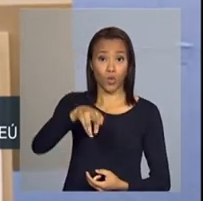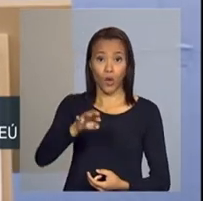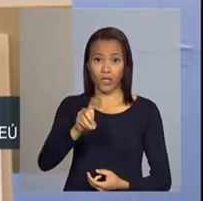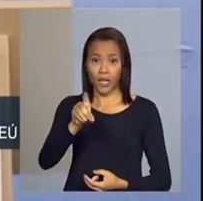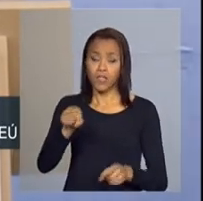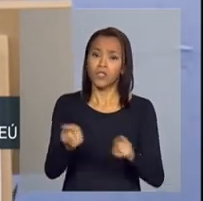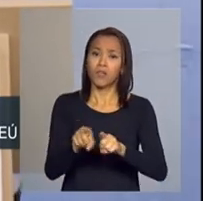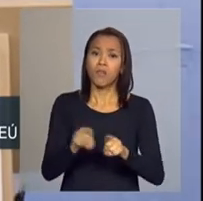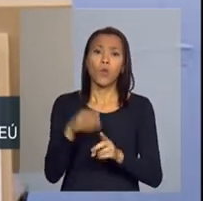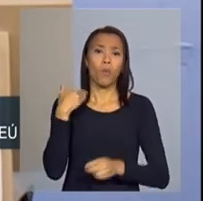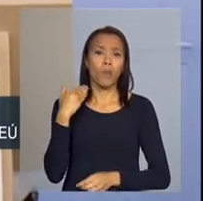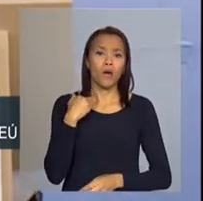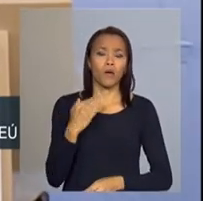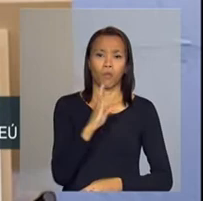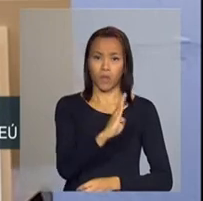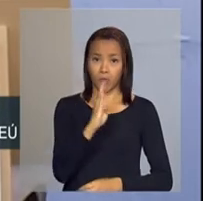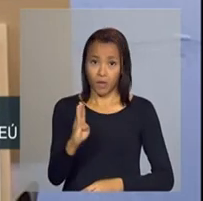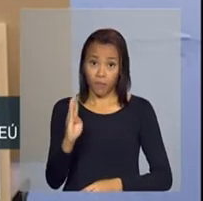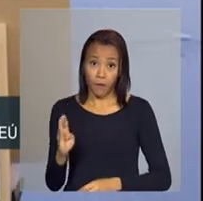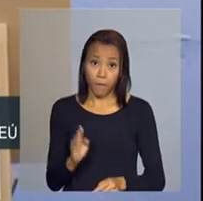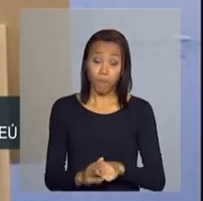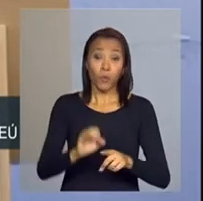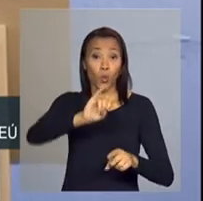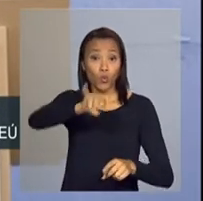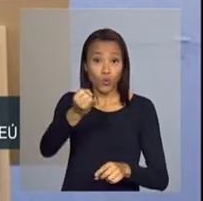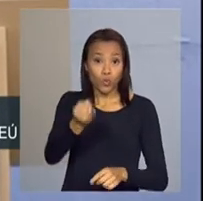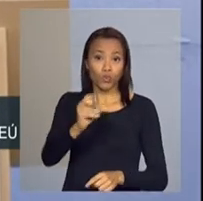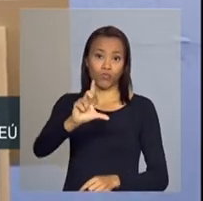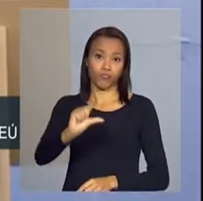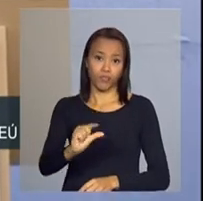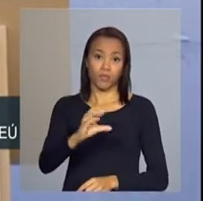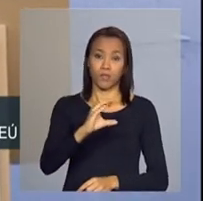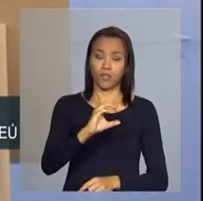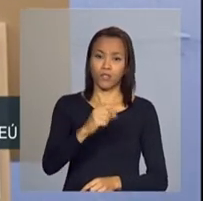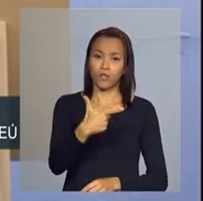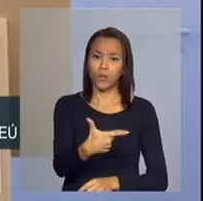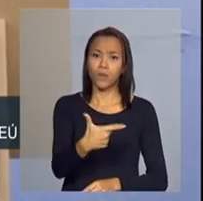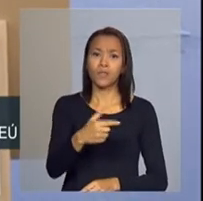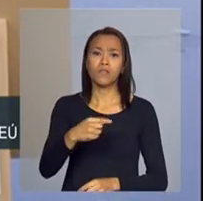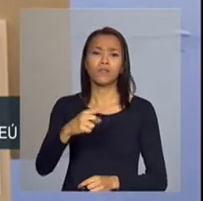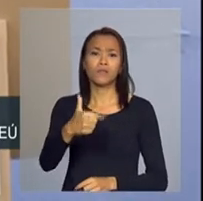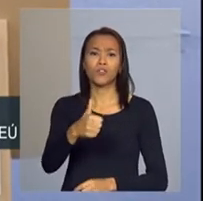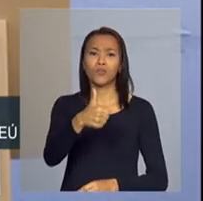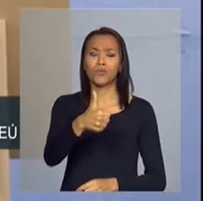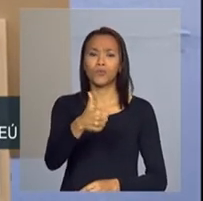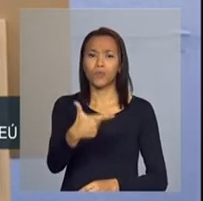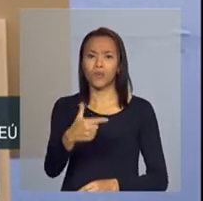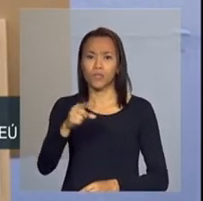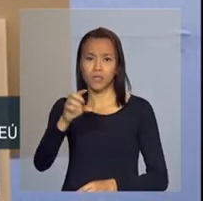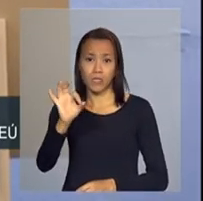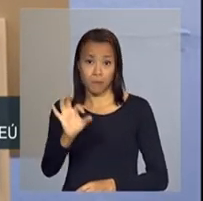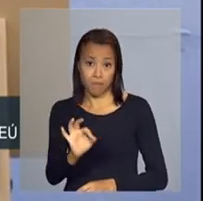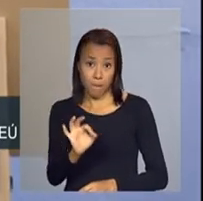Brasil, com taxa de juros negativa de 2,5% ao ano.